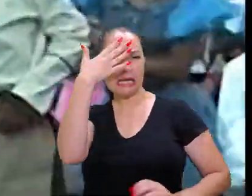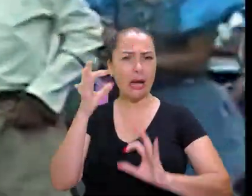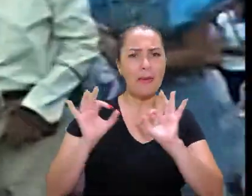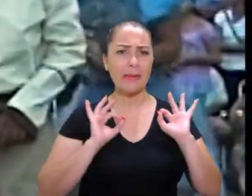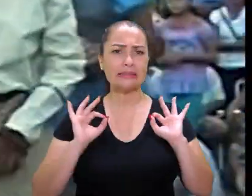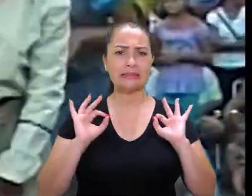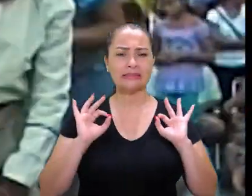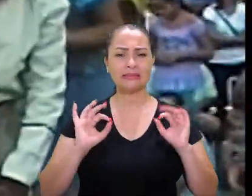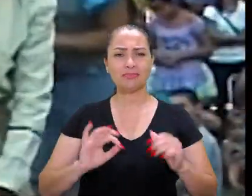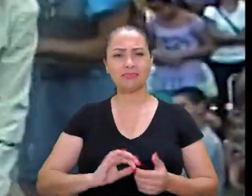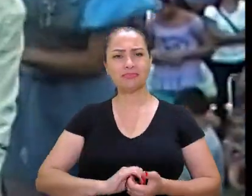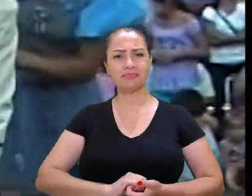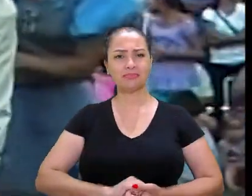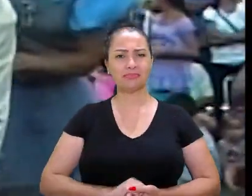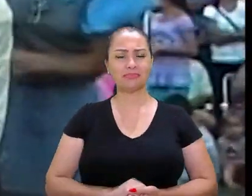tudo bem.